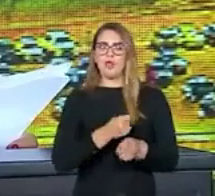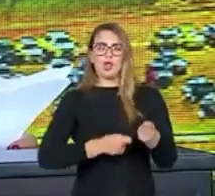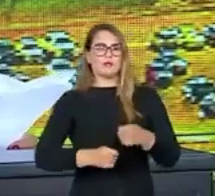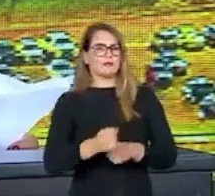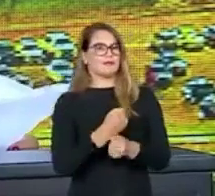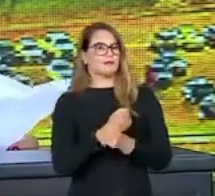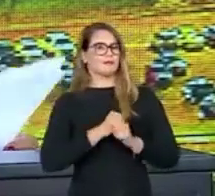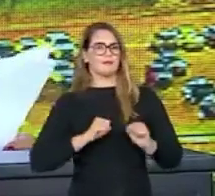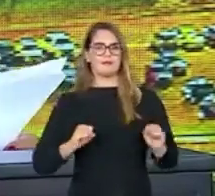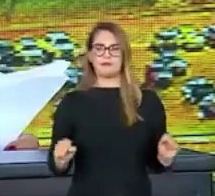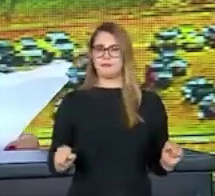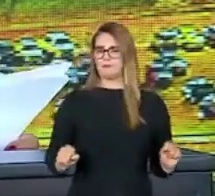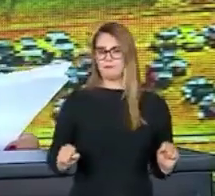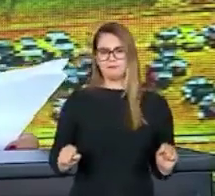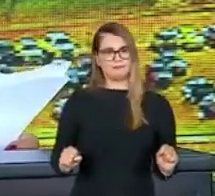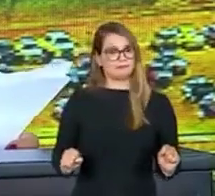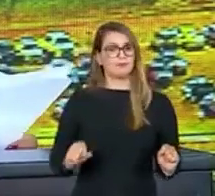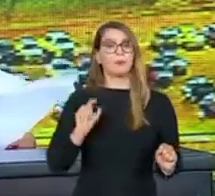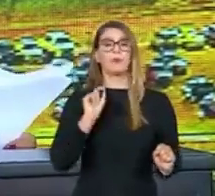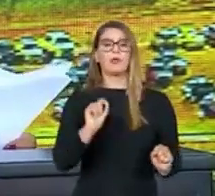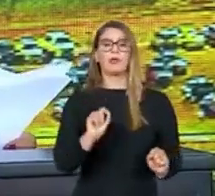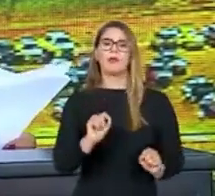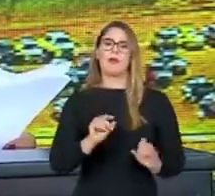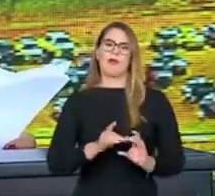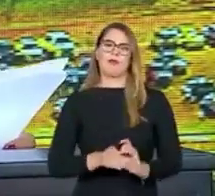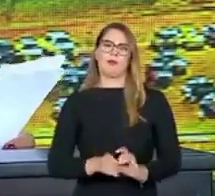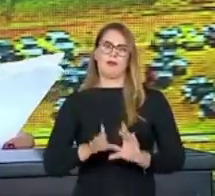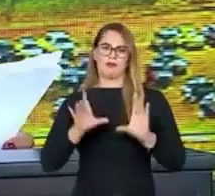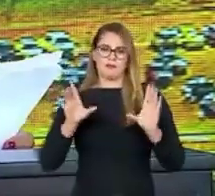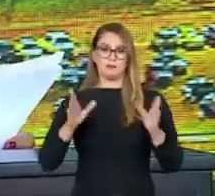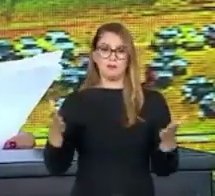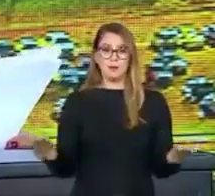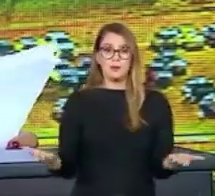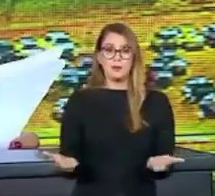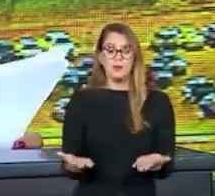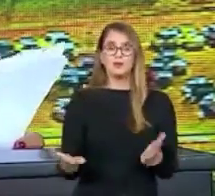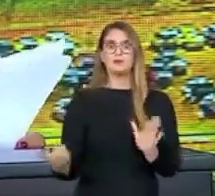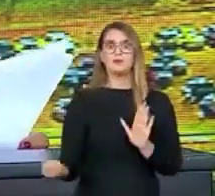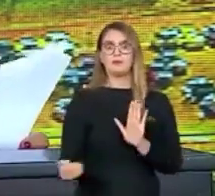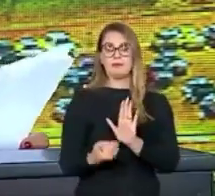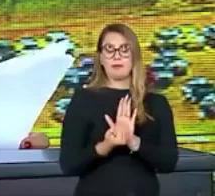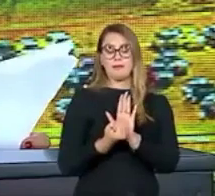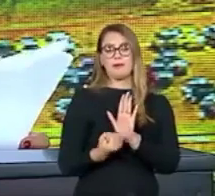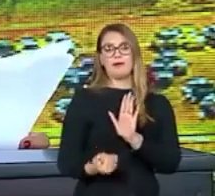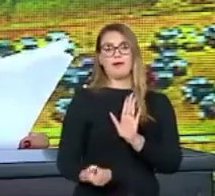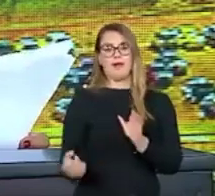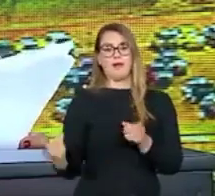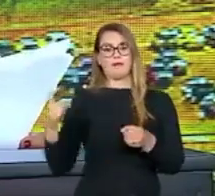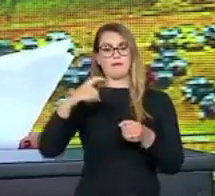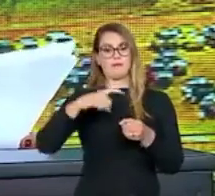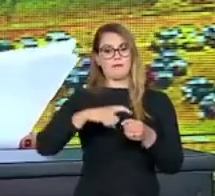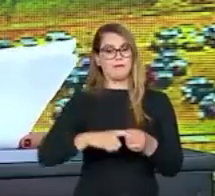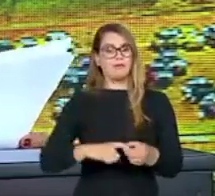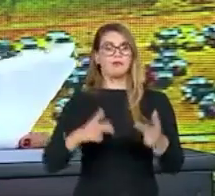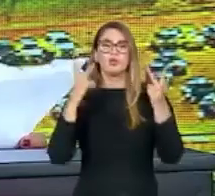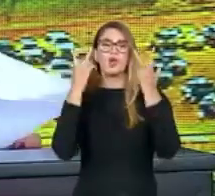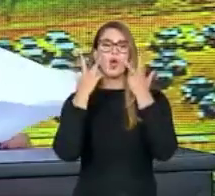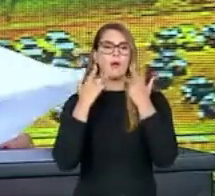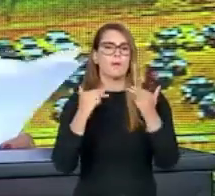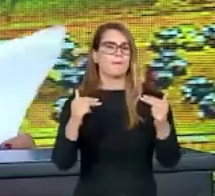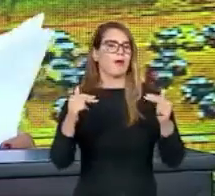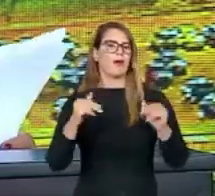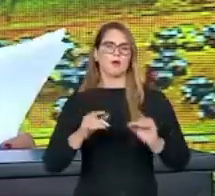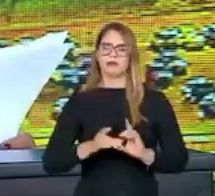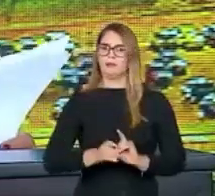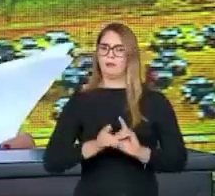inegociável, a democracia. O dia de hoje simboliza a volta da normalidade